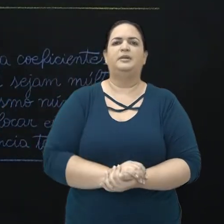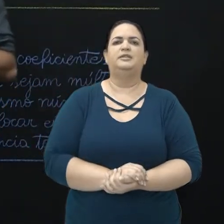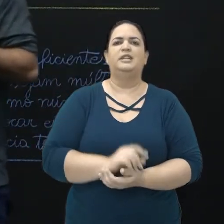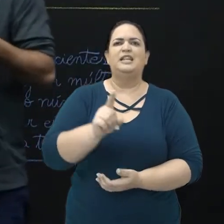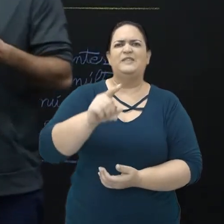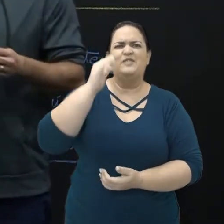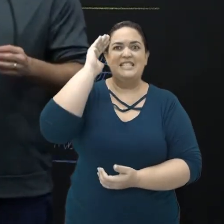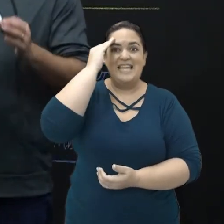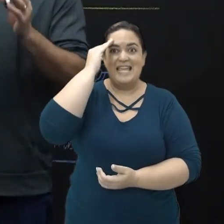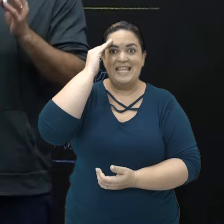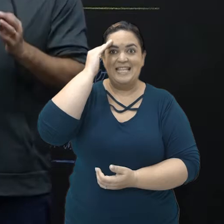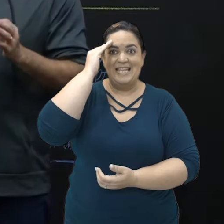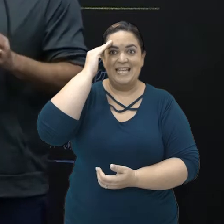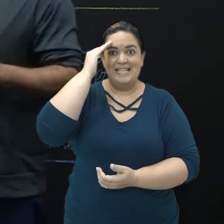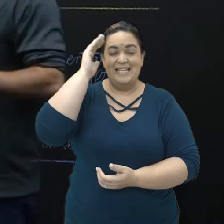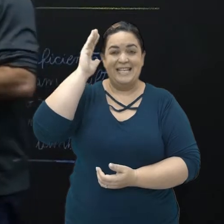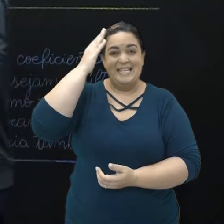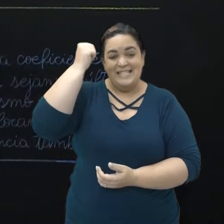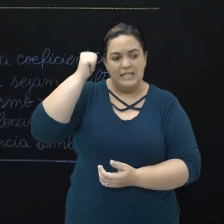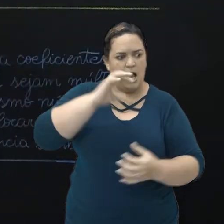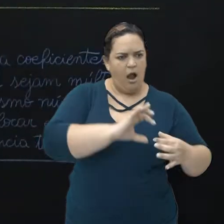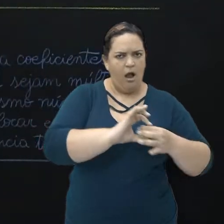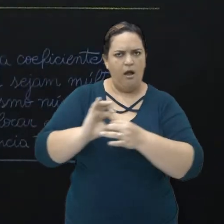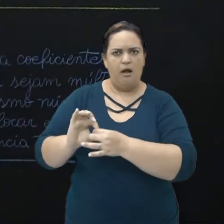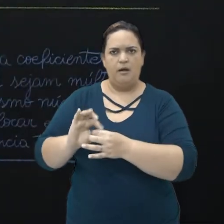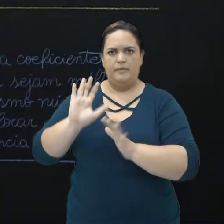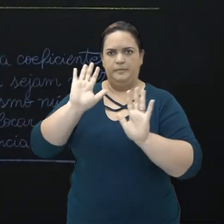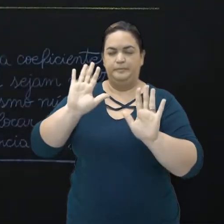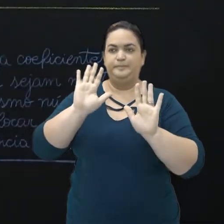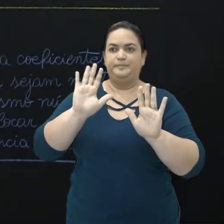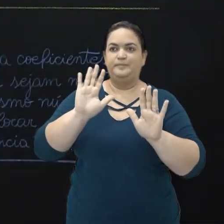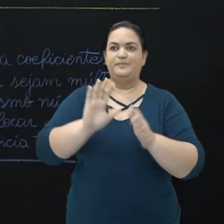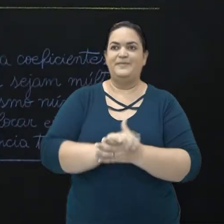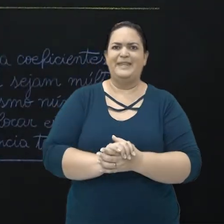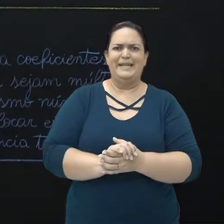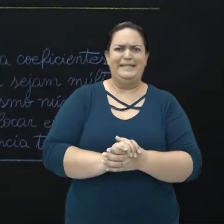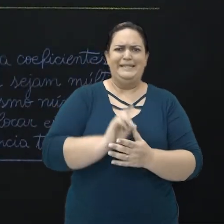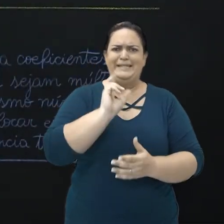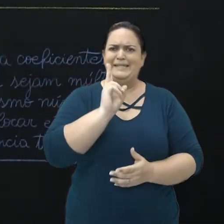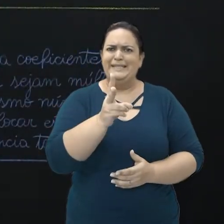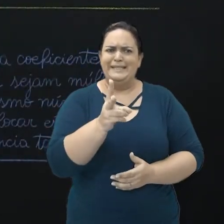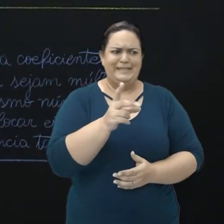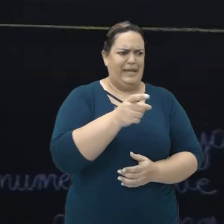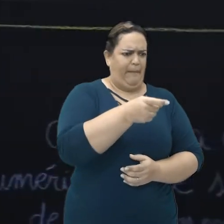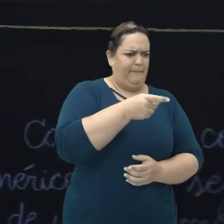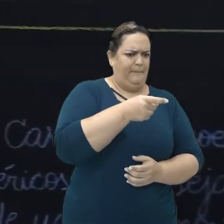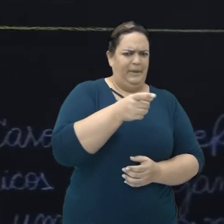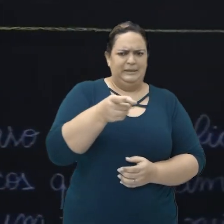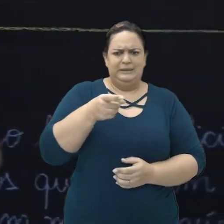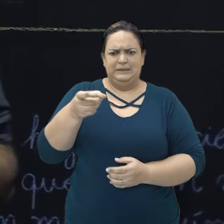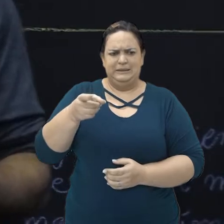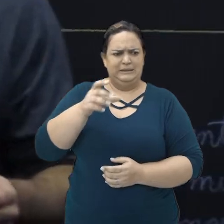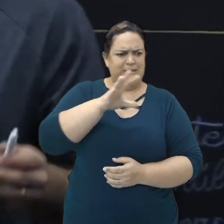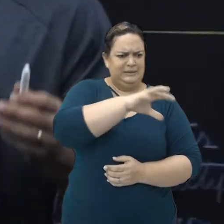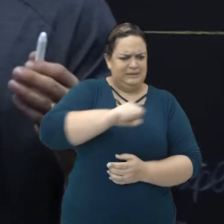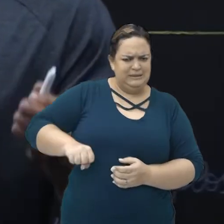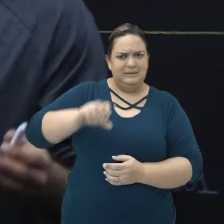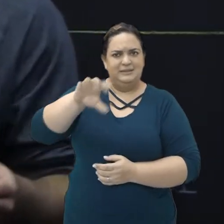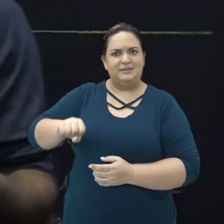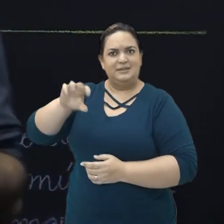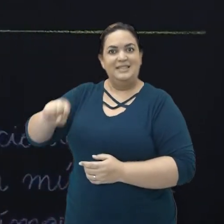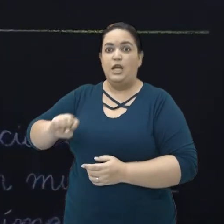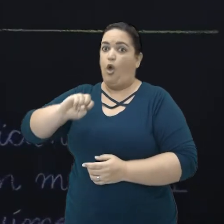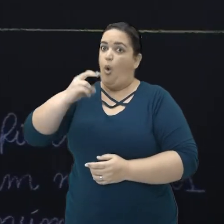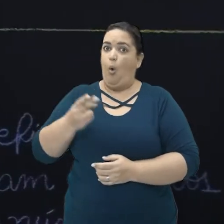você associe de repente, é o seguinte. Esse ato de tirar elementos ou cancelar elementos